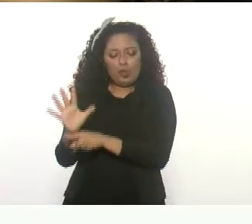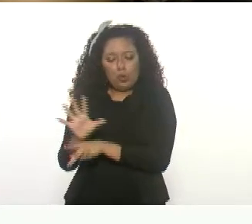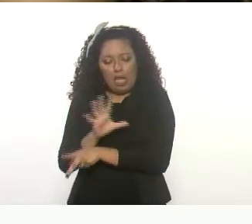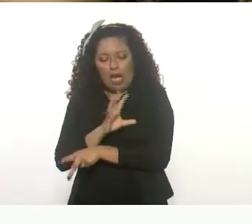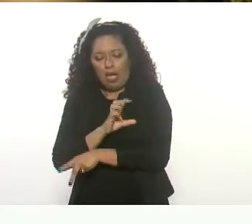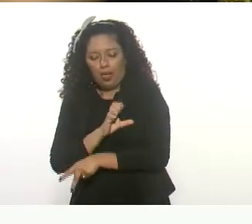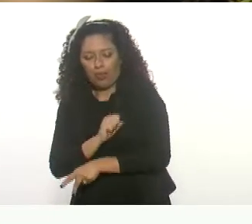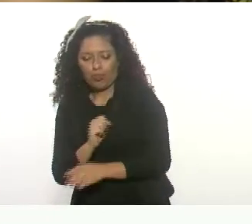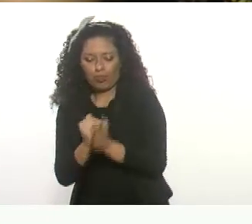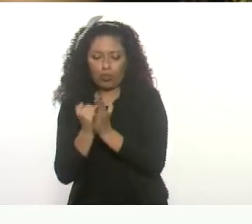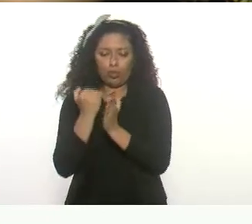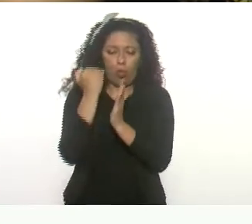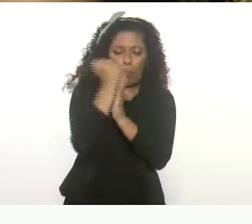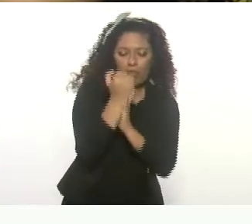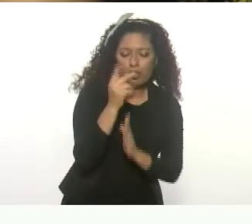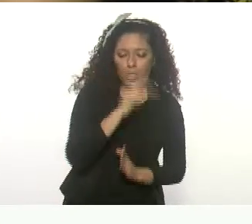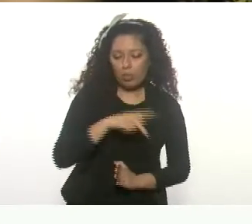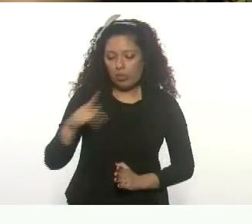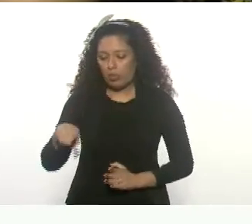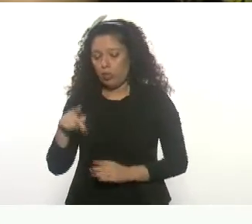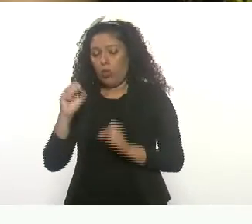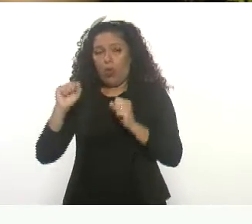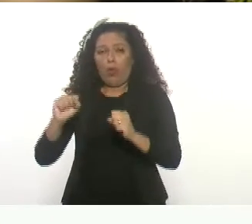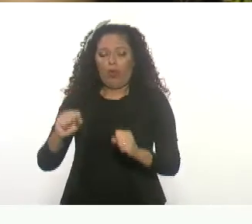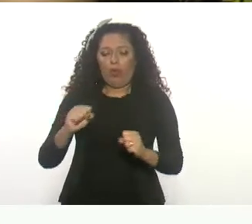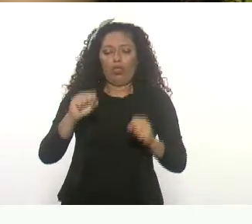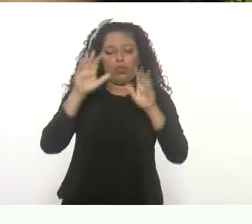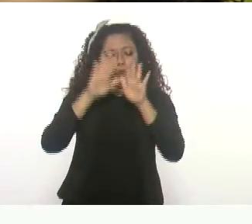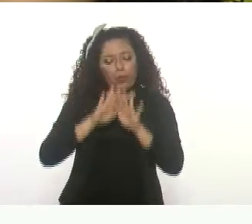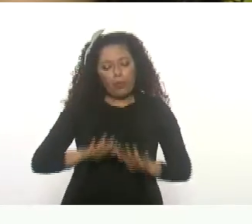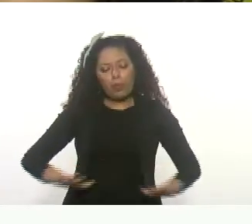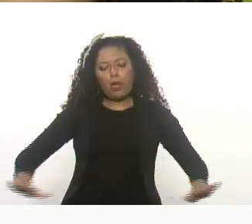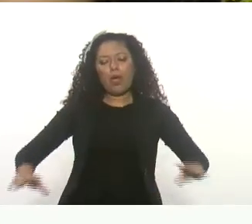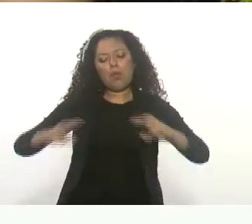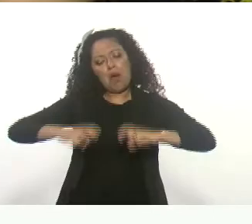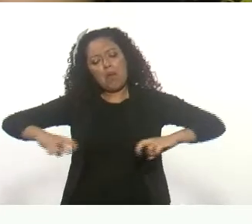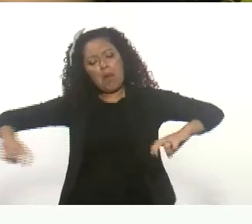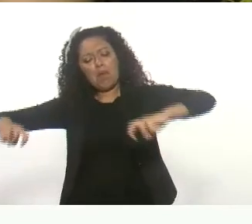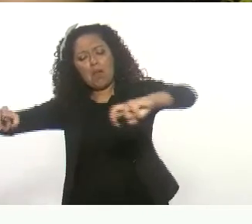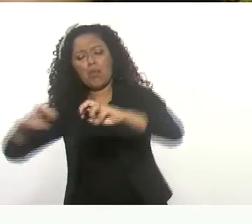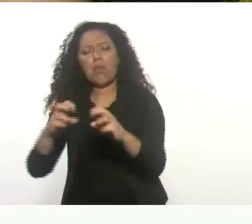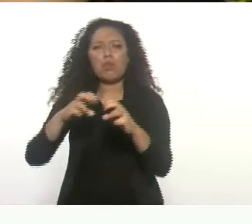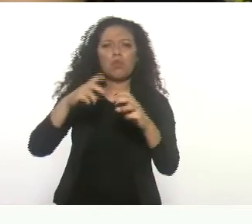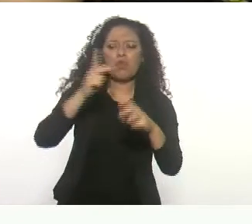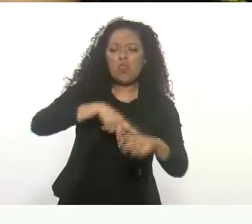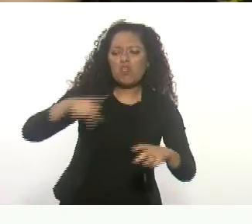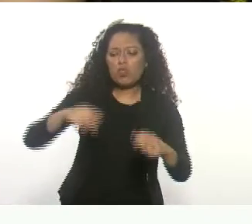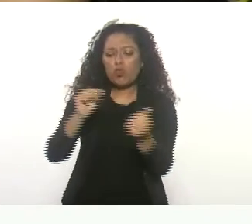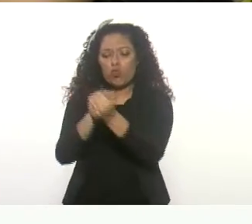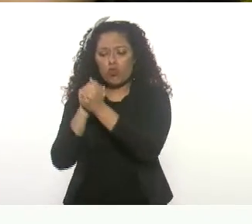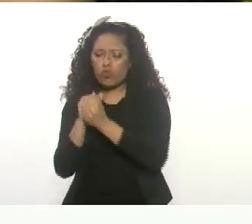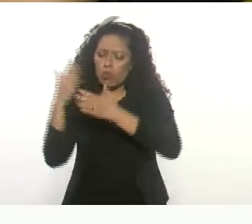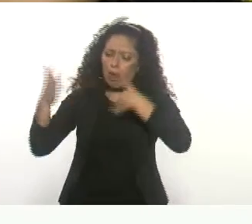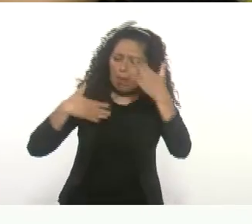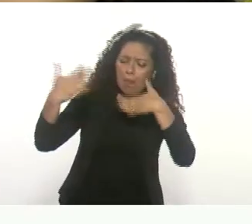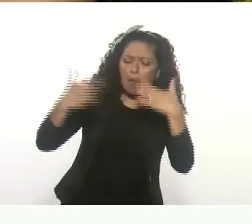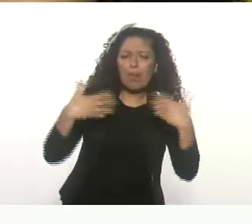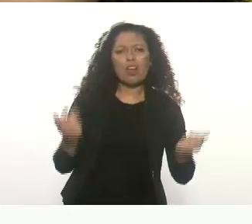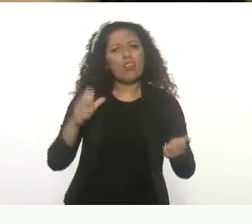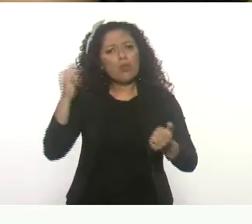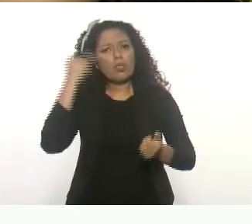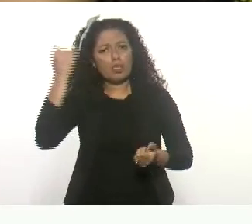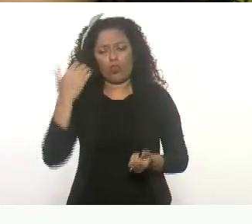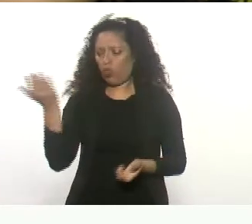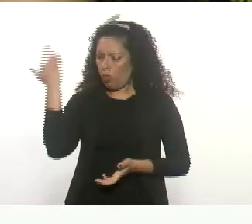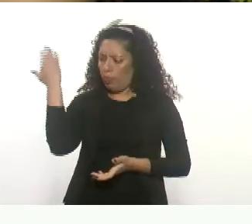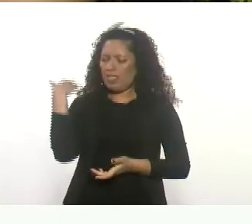os professores terem oportunidade de planejar as suas aulas, de conversar com seus professores. Eu tive a oportunidade de estudar fora do país e